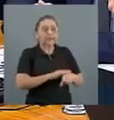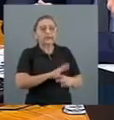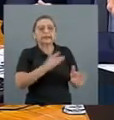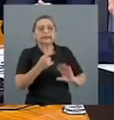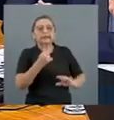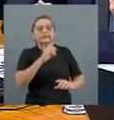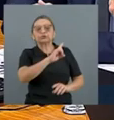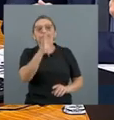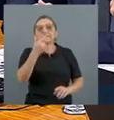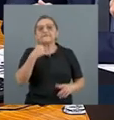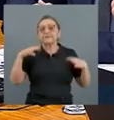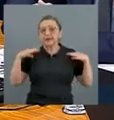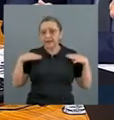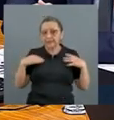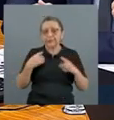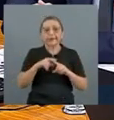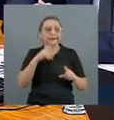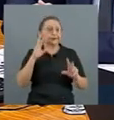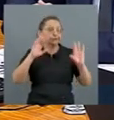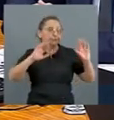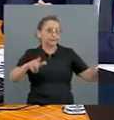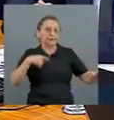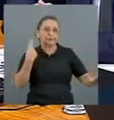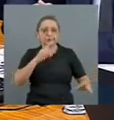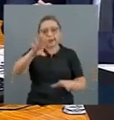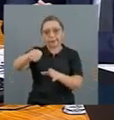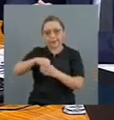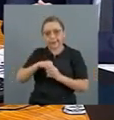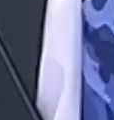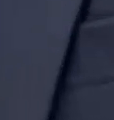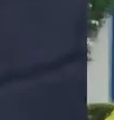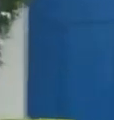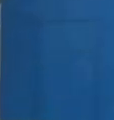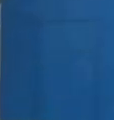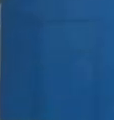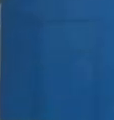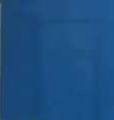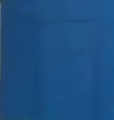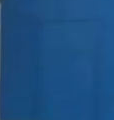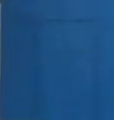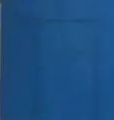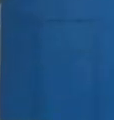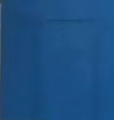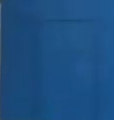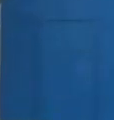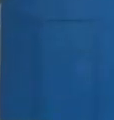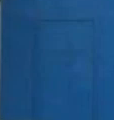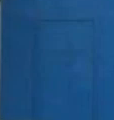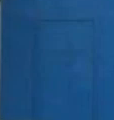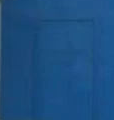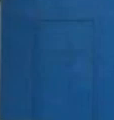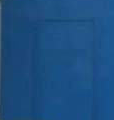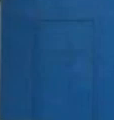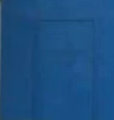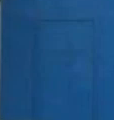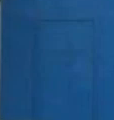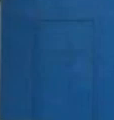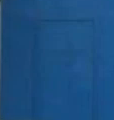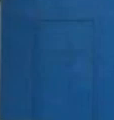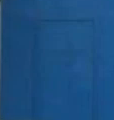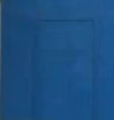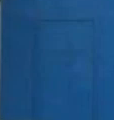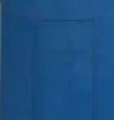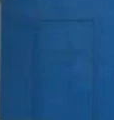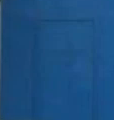análise dos senadores. A Comissão também aprovou um requerimento de urgência ao texto, que ainda será analisado em plenário.